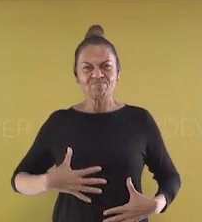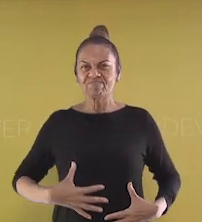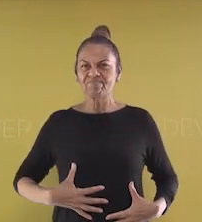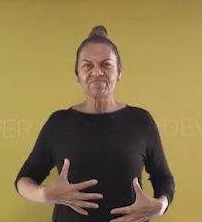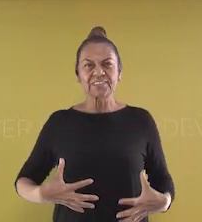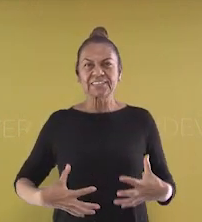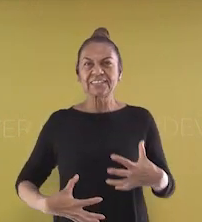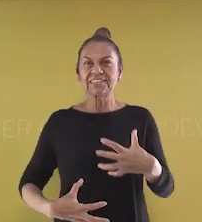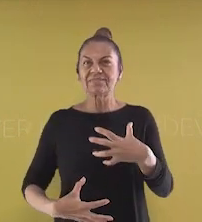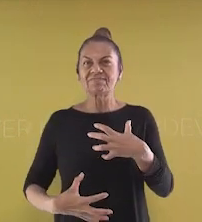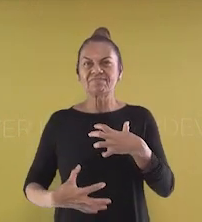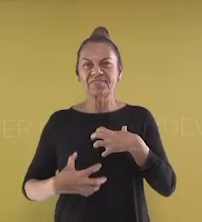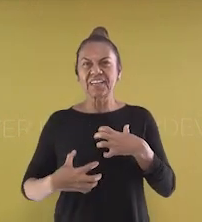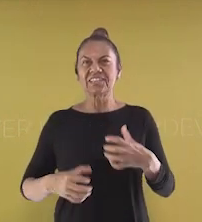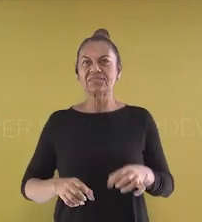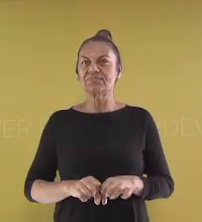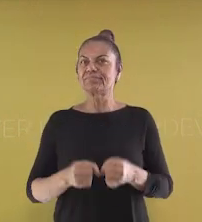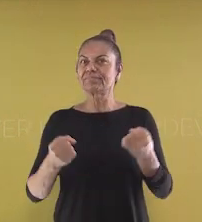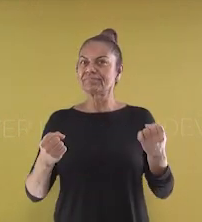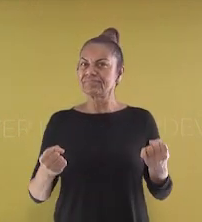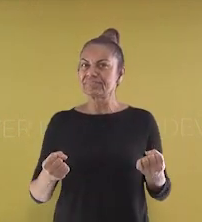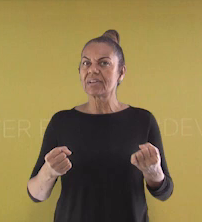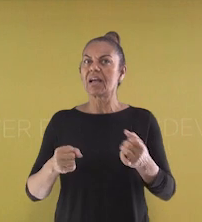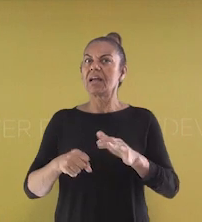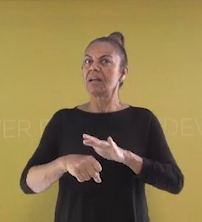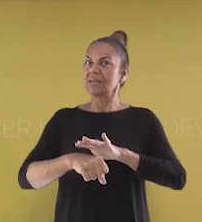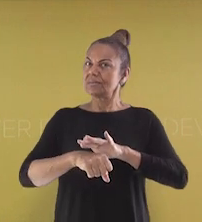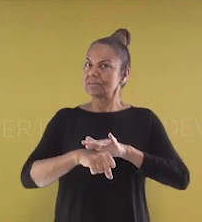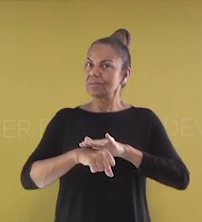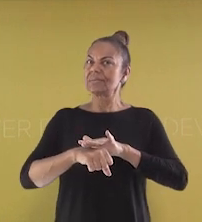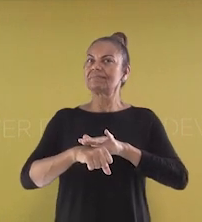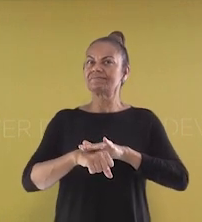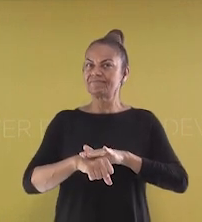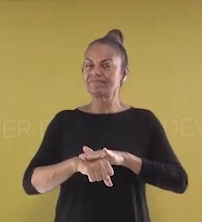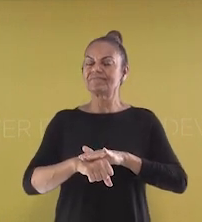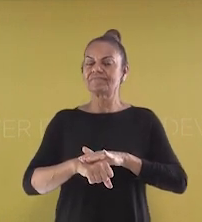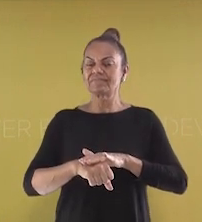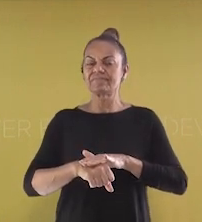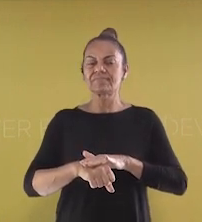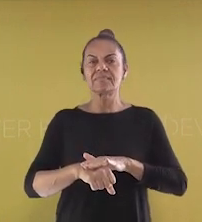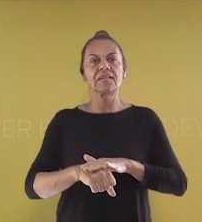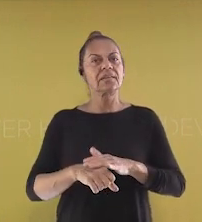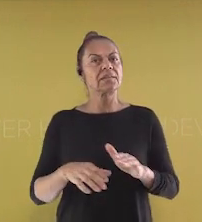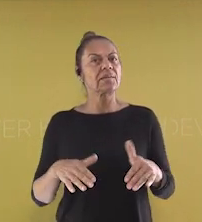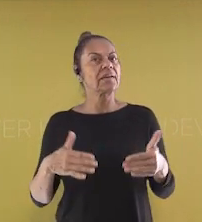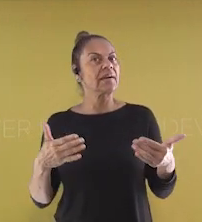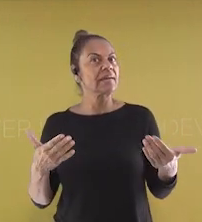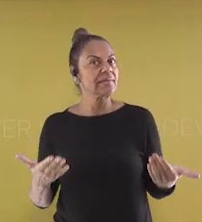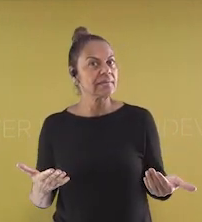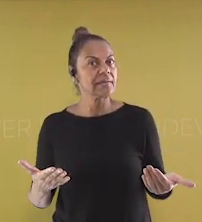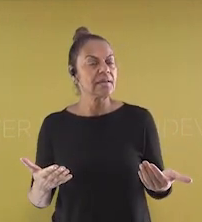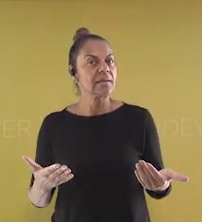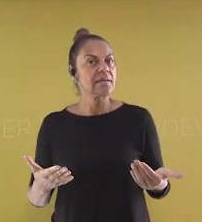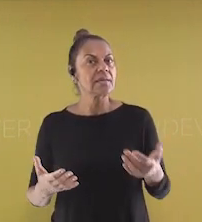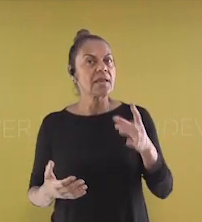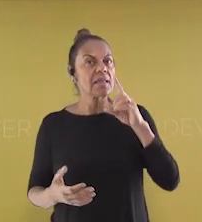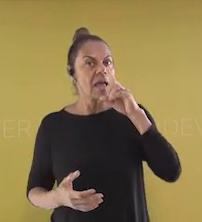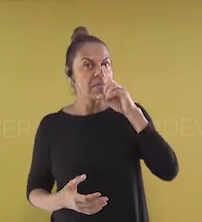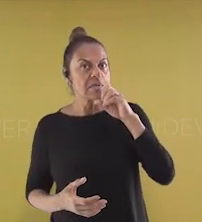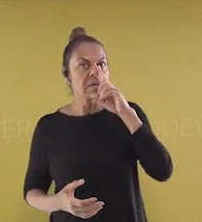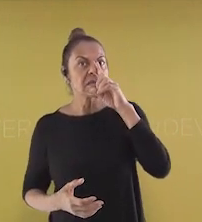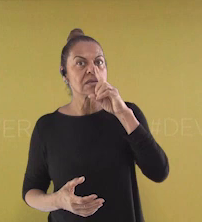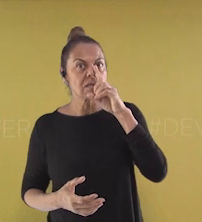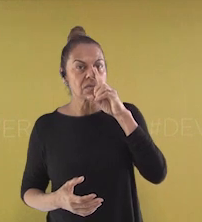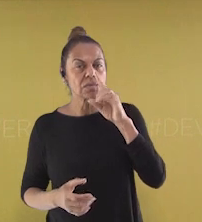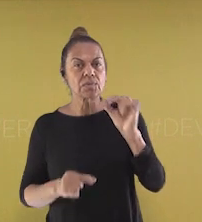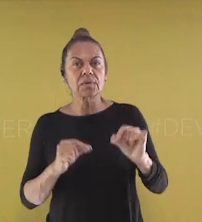vida moderna, esses hábitos que parecem ser tão óbvios, ficam realmente comprometidos. E é aí que